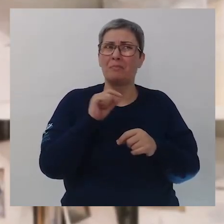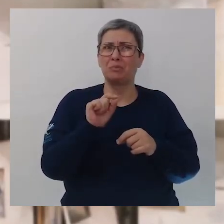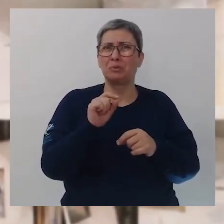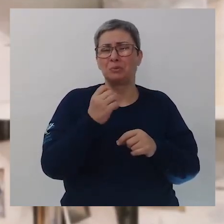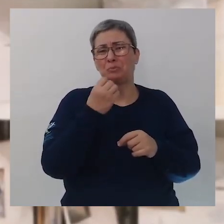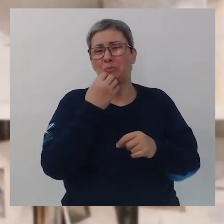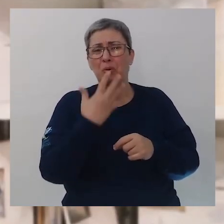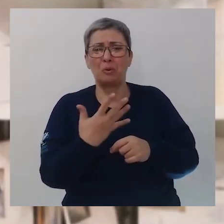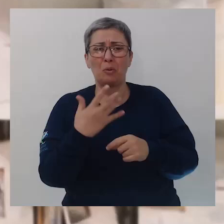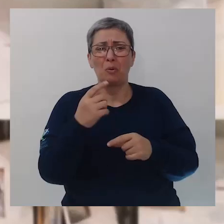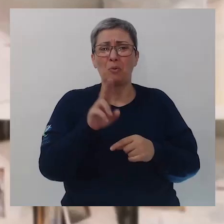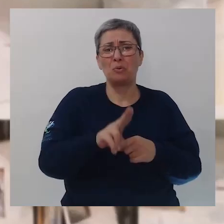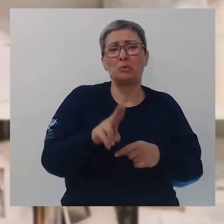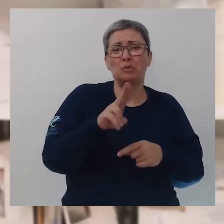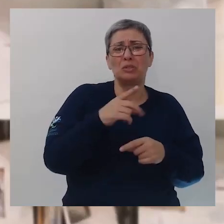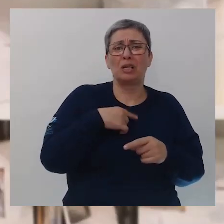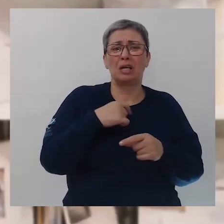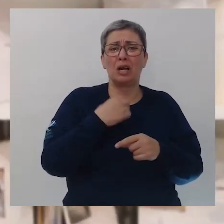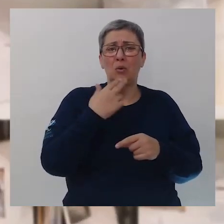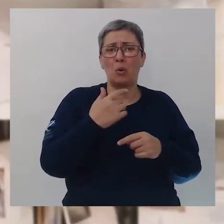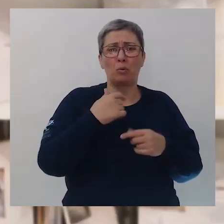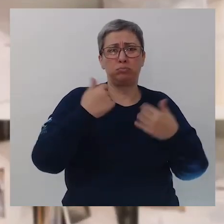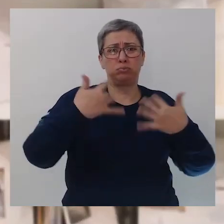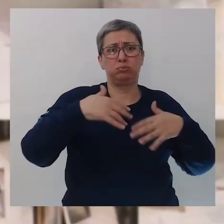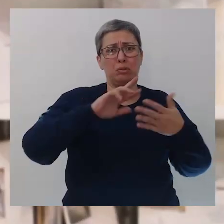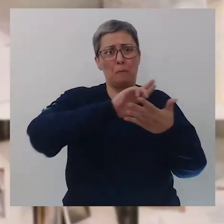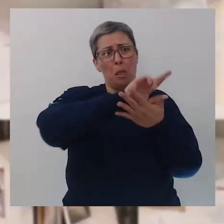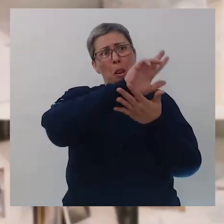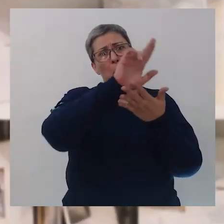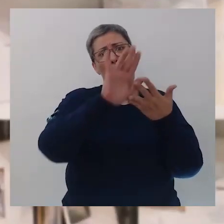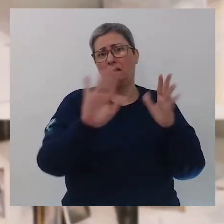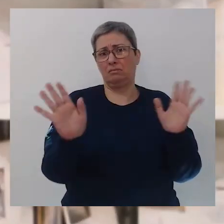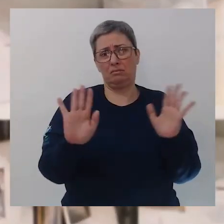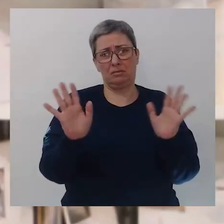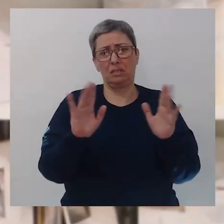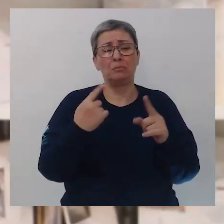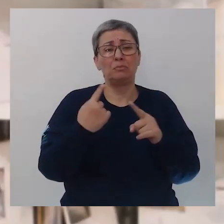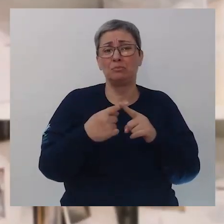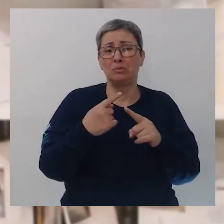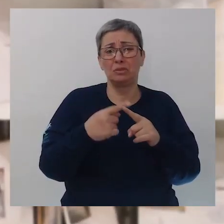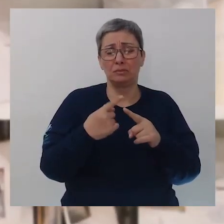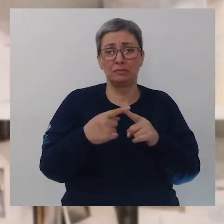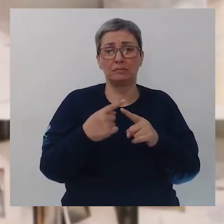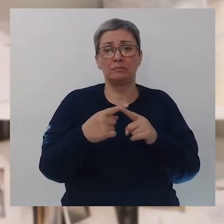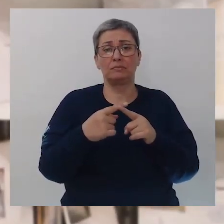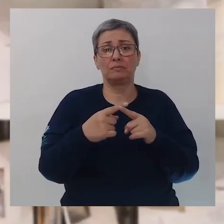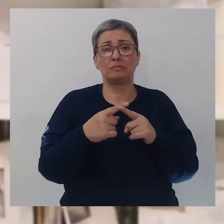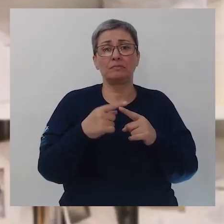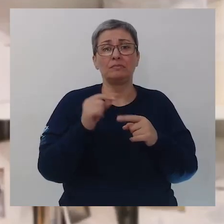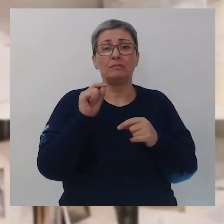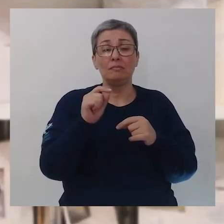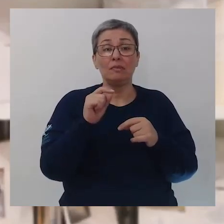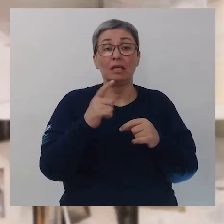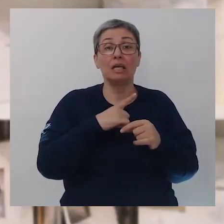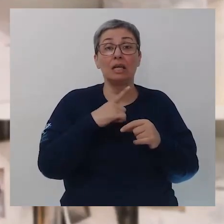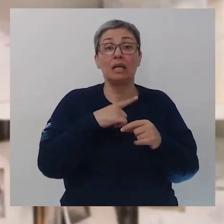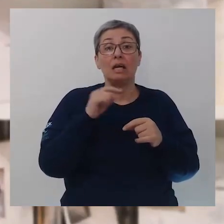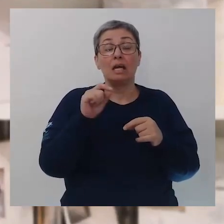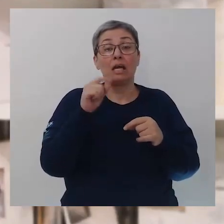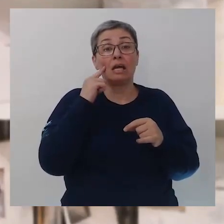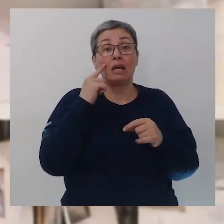indicado o uso de muitas cores num gráfico. Sabe por quê? Porque